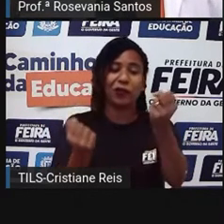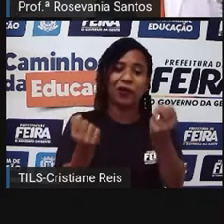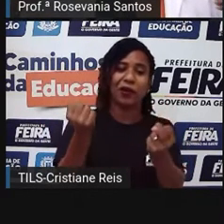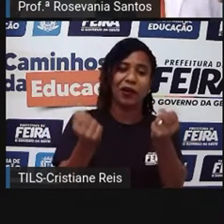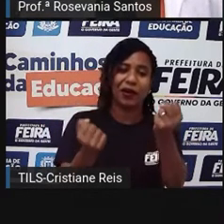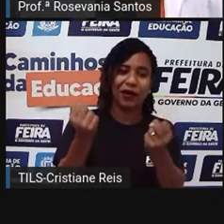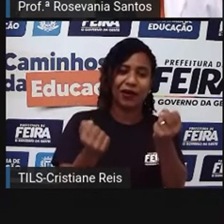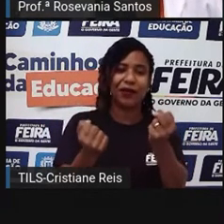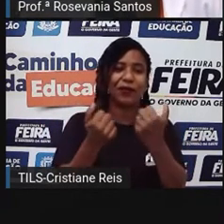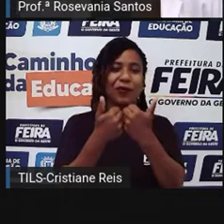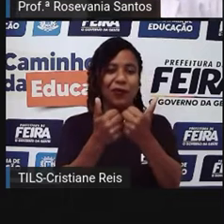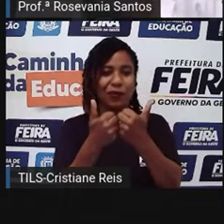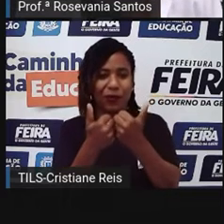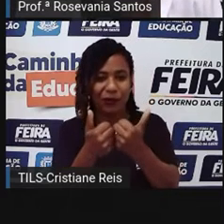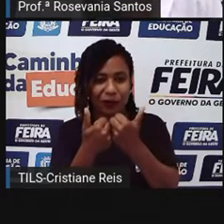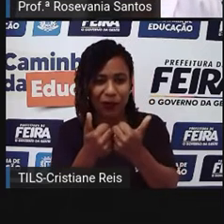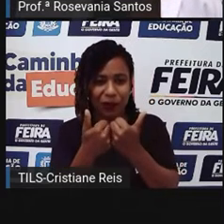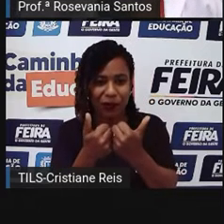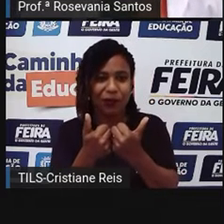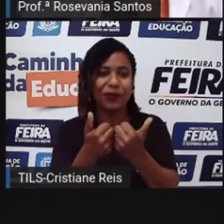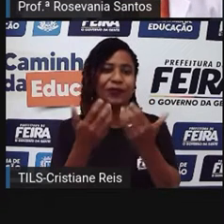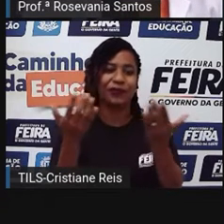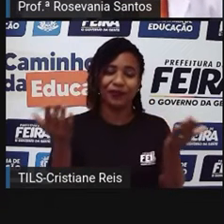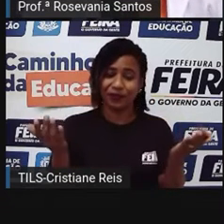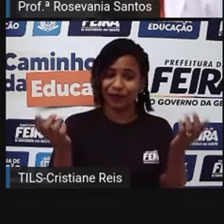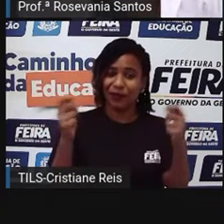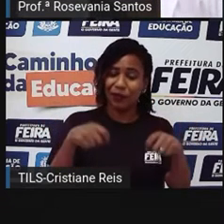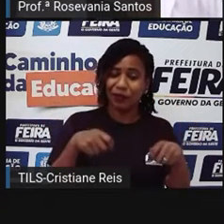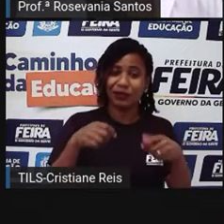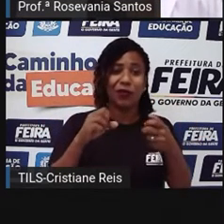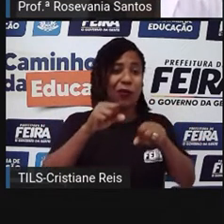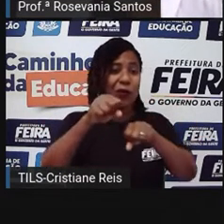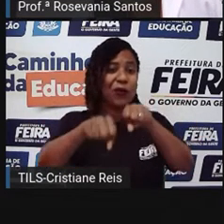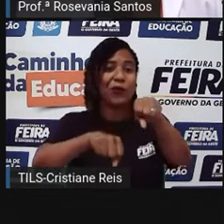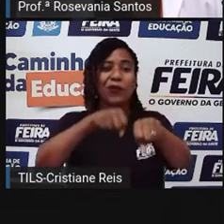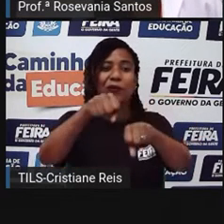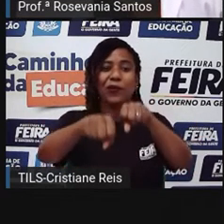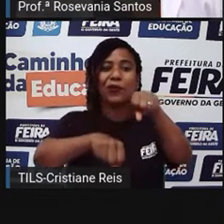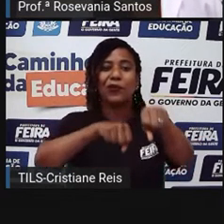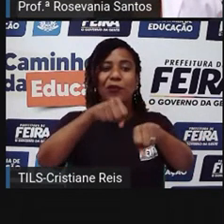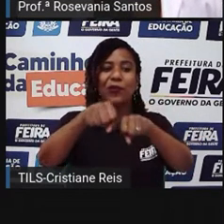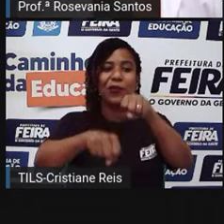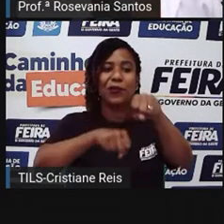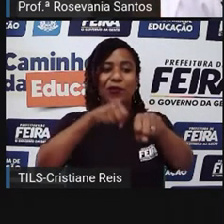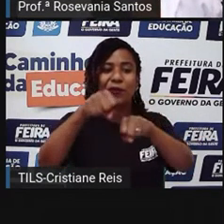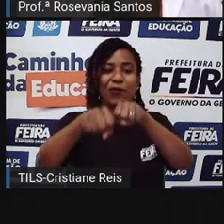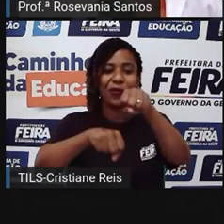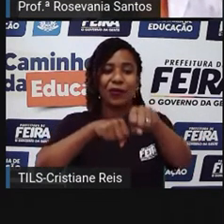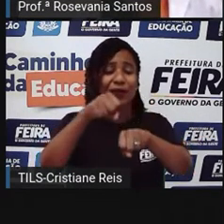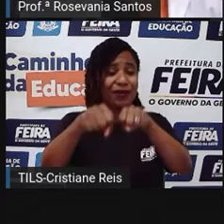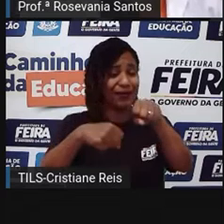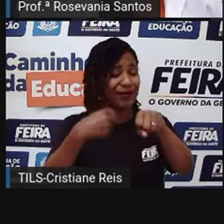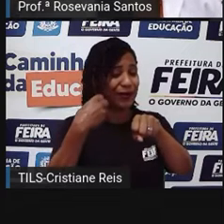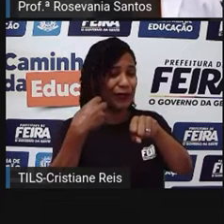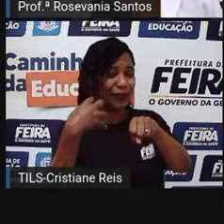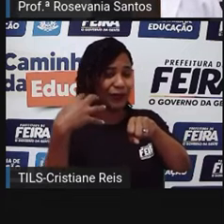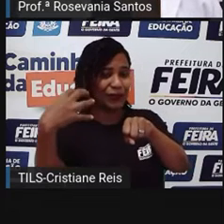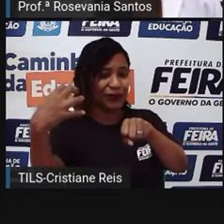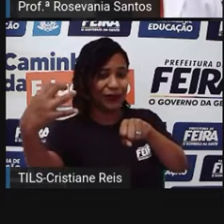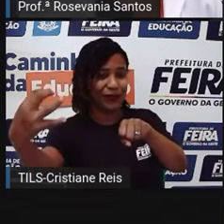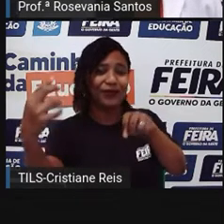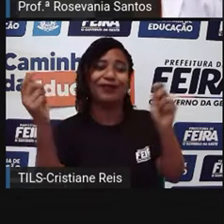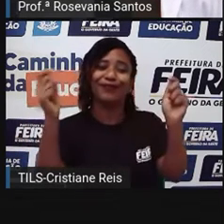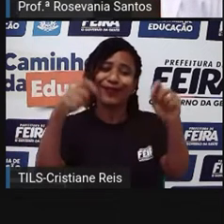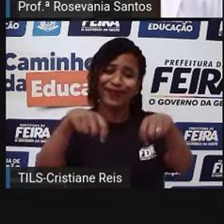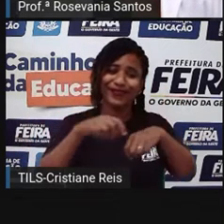no qual você não vai agredir tanto o ambiente, né? Tipo as bicicletas, por exemplo. Hoje é muito comum essa questão de você sair de uma cidade para